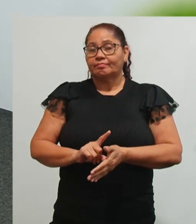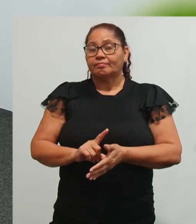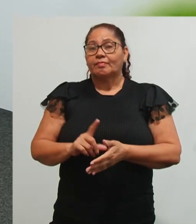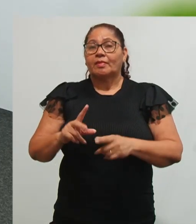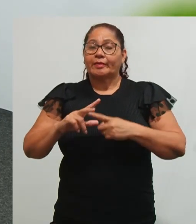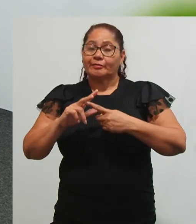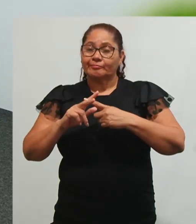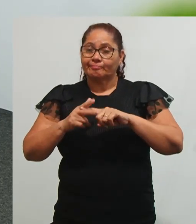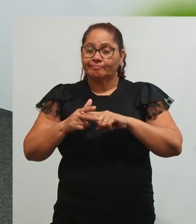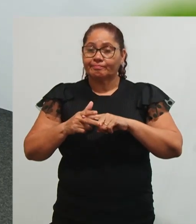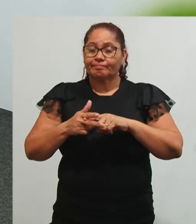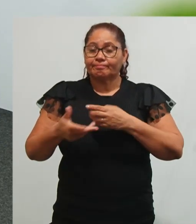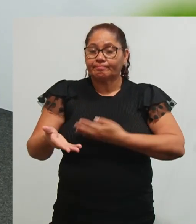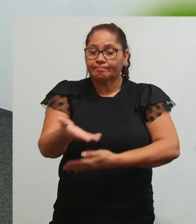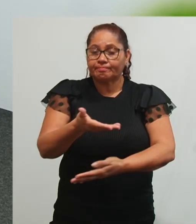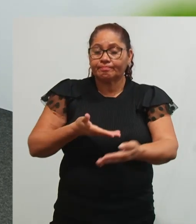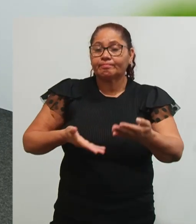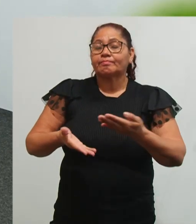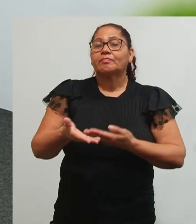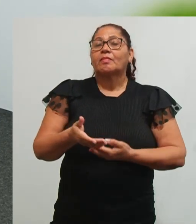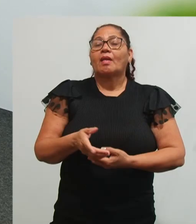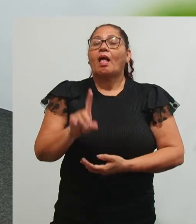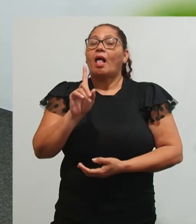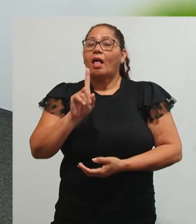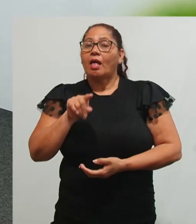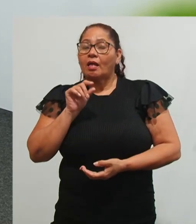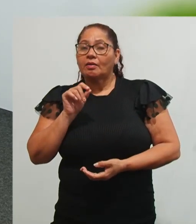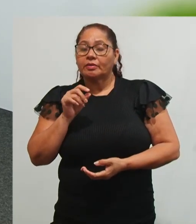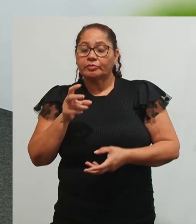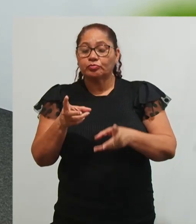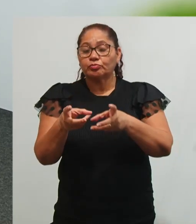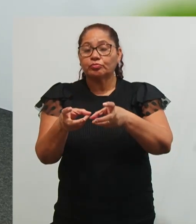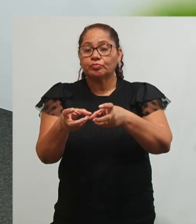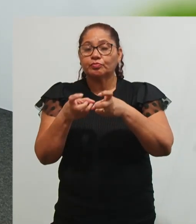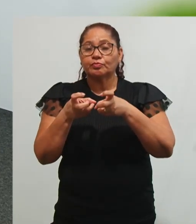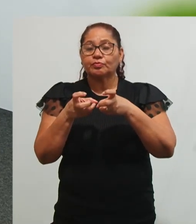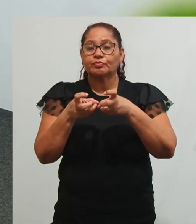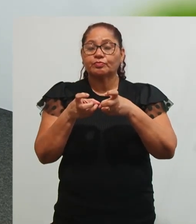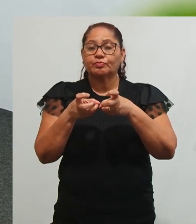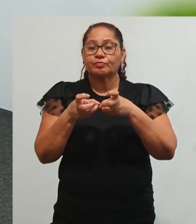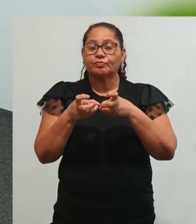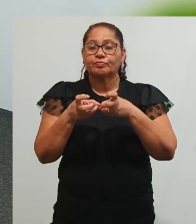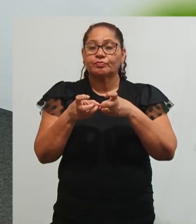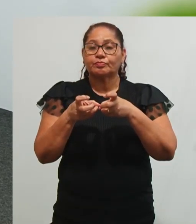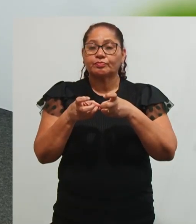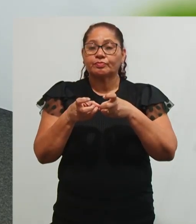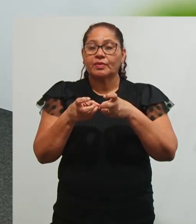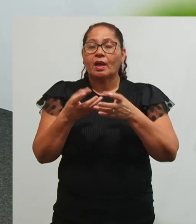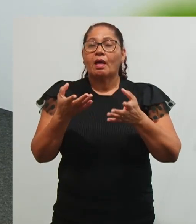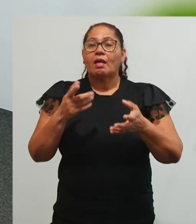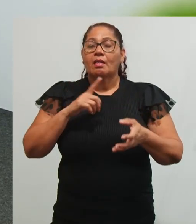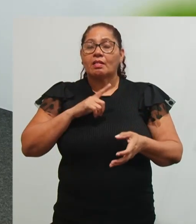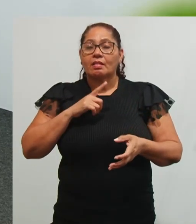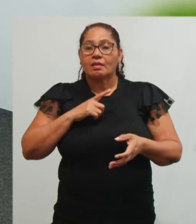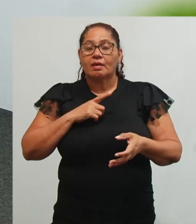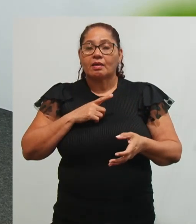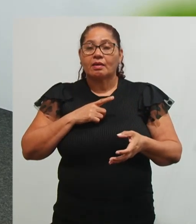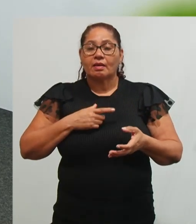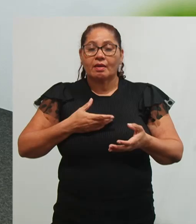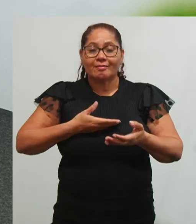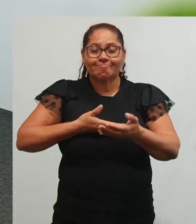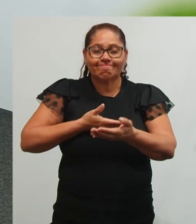regulação interativa, isto é, de uma observação e de uma intervenção em